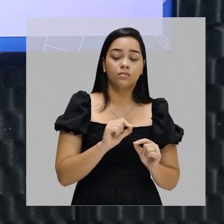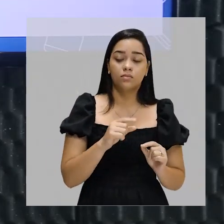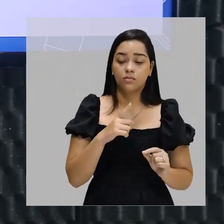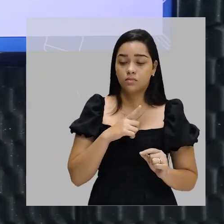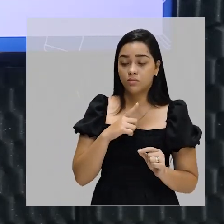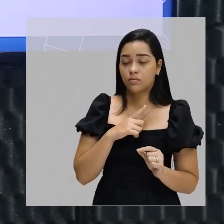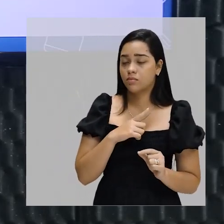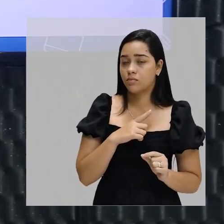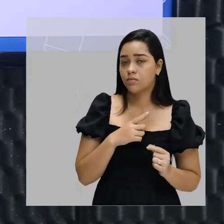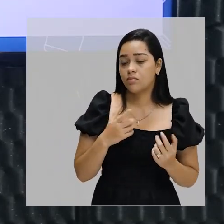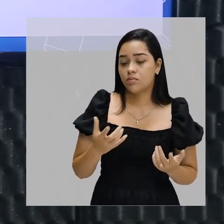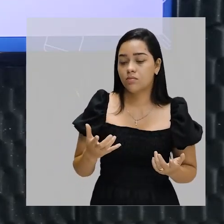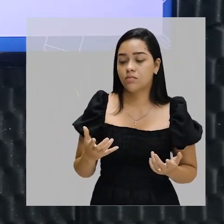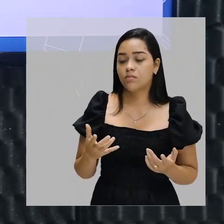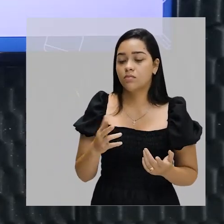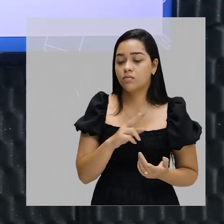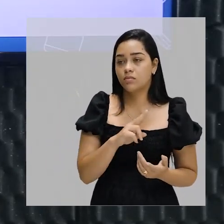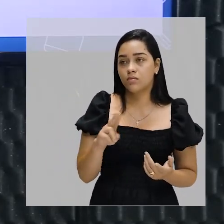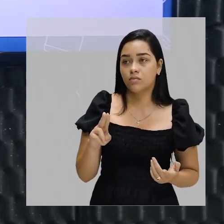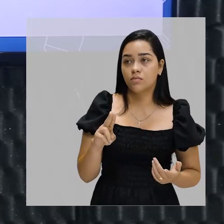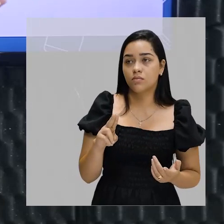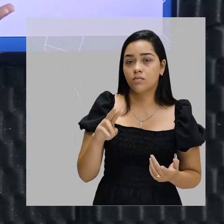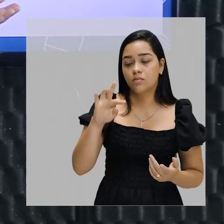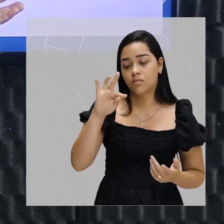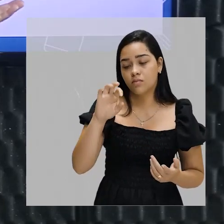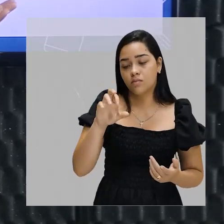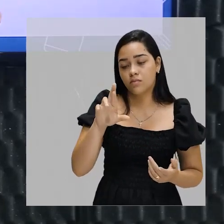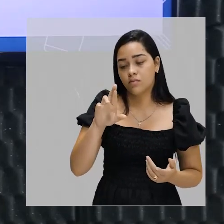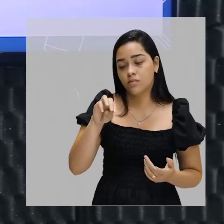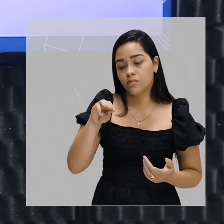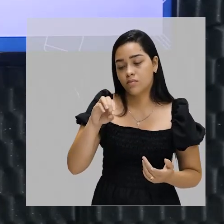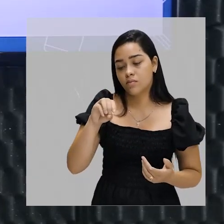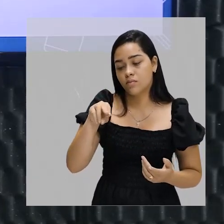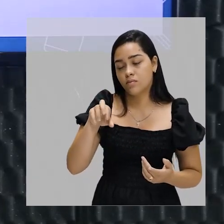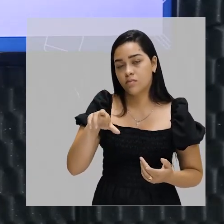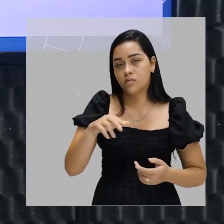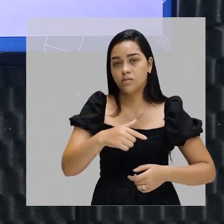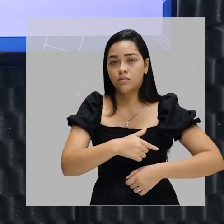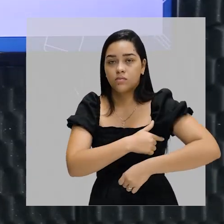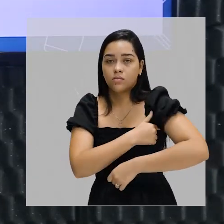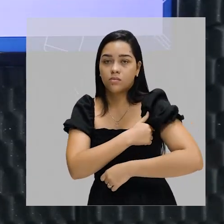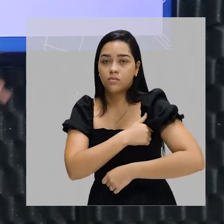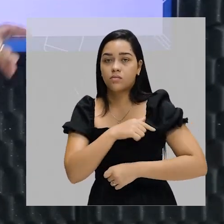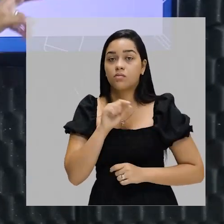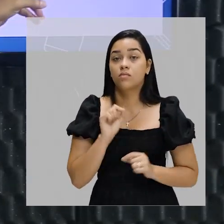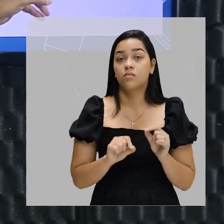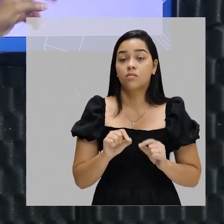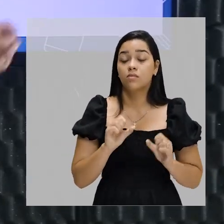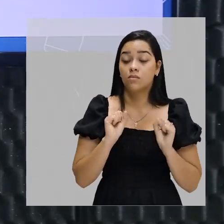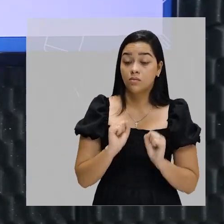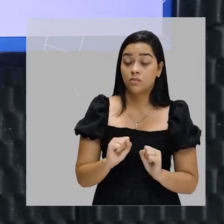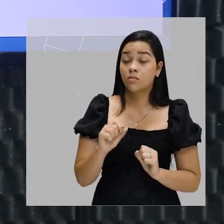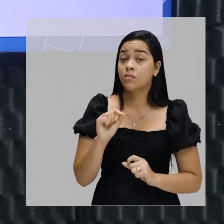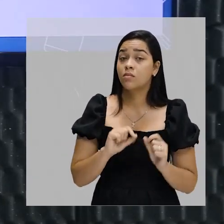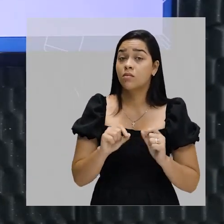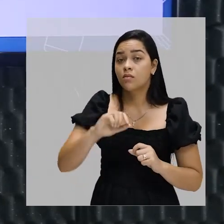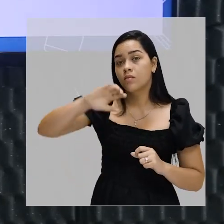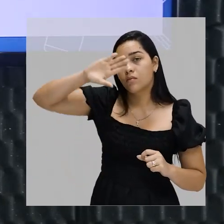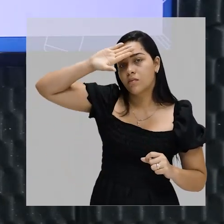um aparelho, um equipamento chamado de termômetro. Com o termômetro, a gente consegue aferir